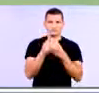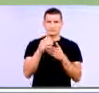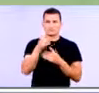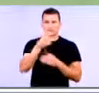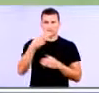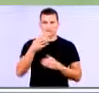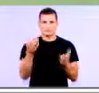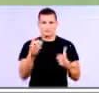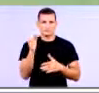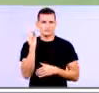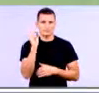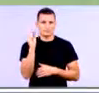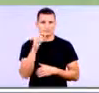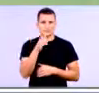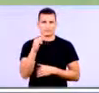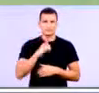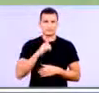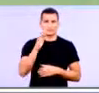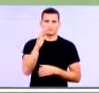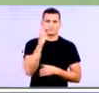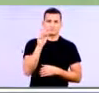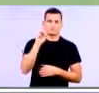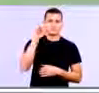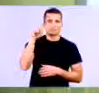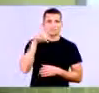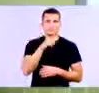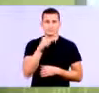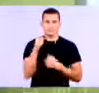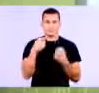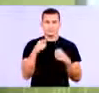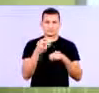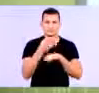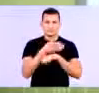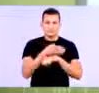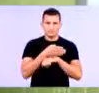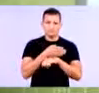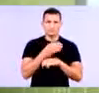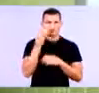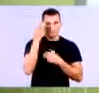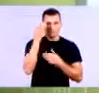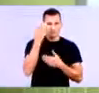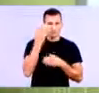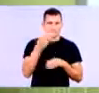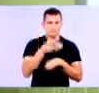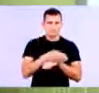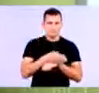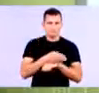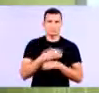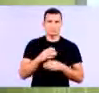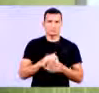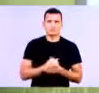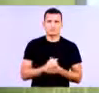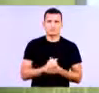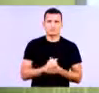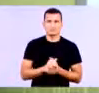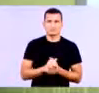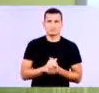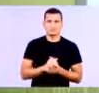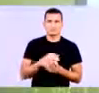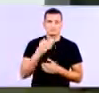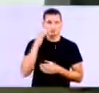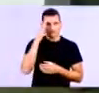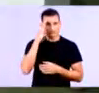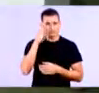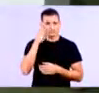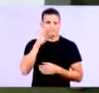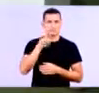outubro, vocês terão um fórum para estarem participando. A gente agradece aí a participação, principalmente de